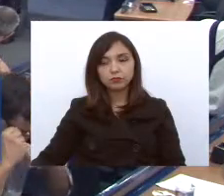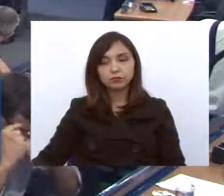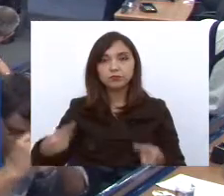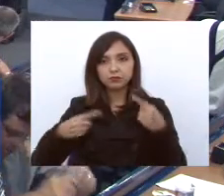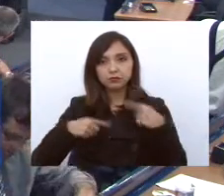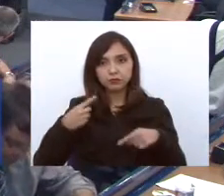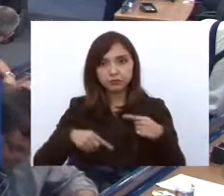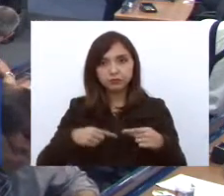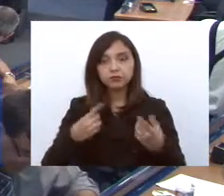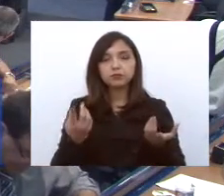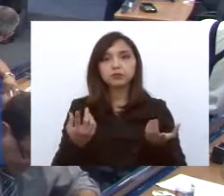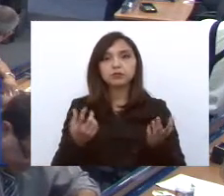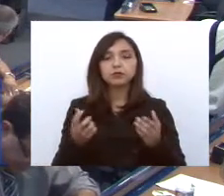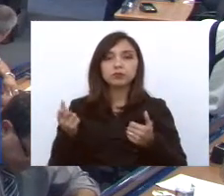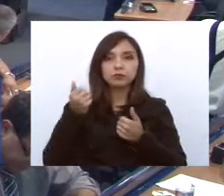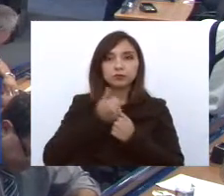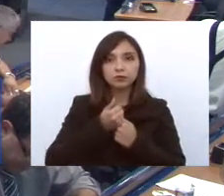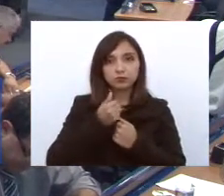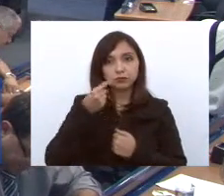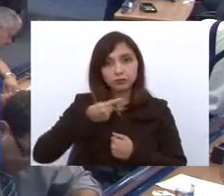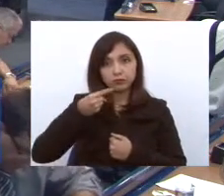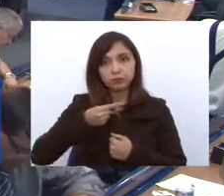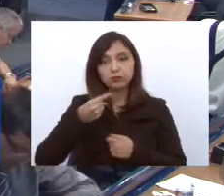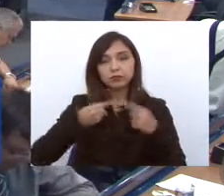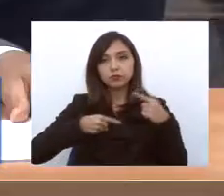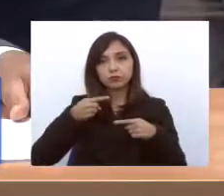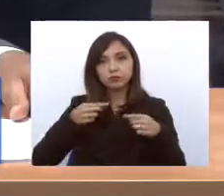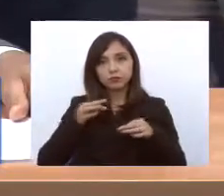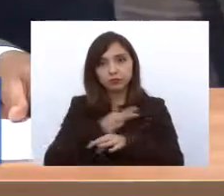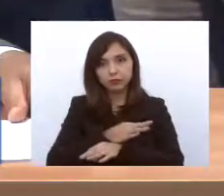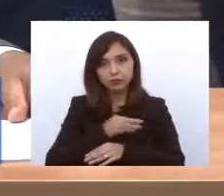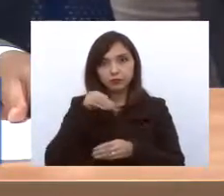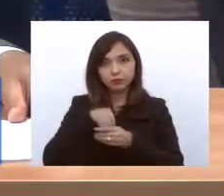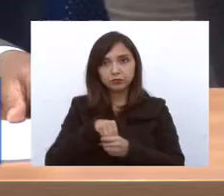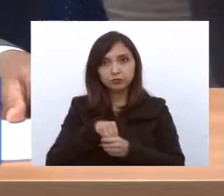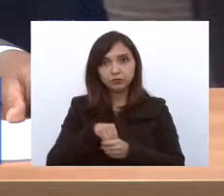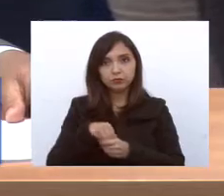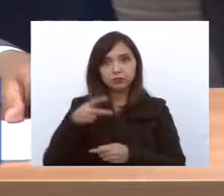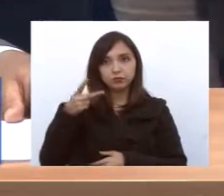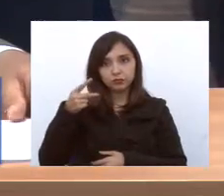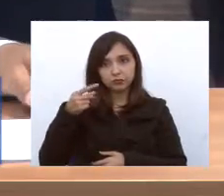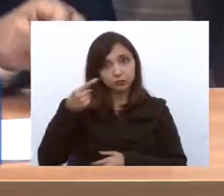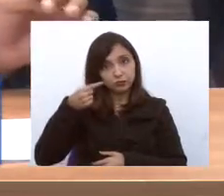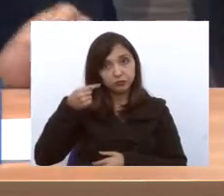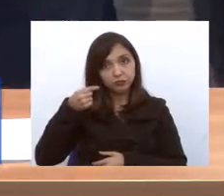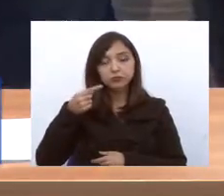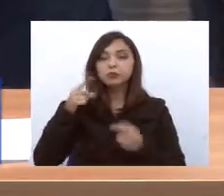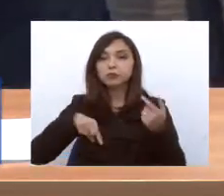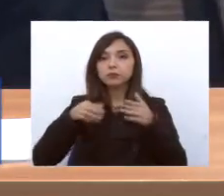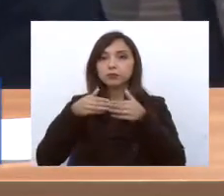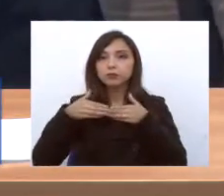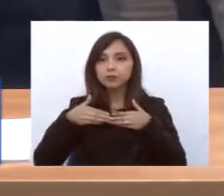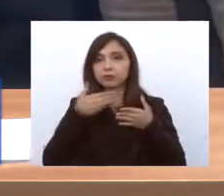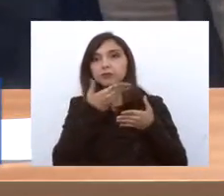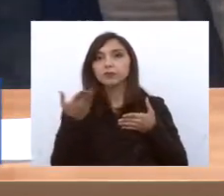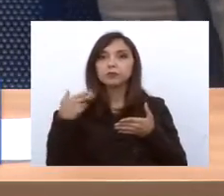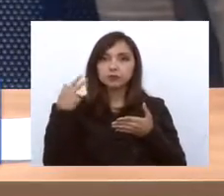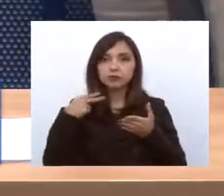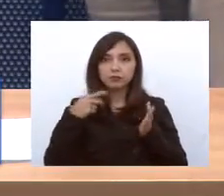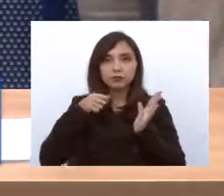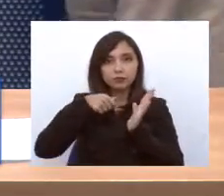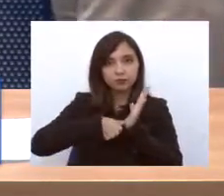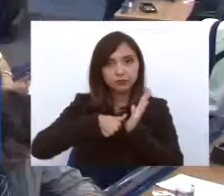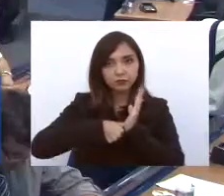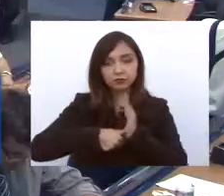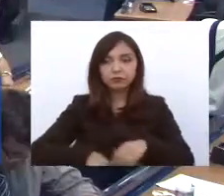Em discussão, projeto, substitutivo número 1. Encerrada a discussão, em votação, plenamente, o substitutivo número 1. Solicito aos senhores vereadores que utilizem os terminais para o